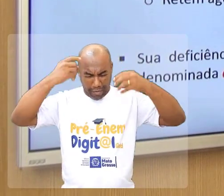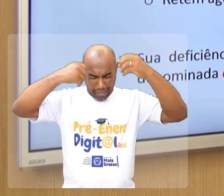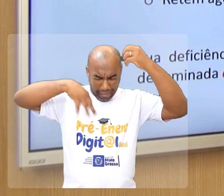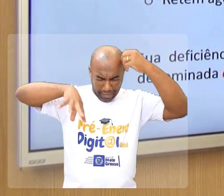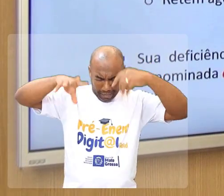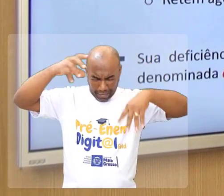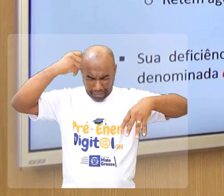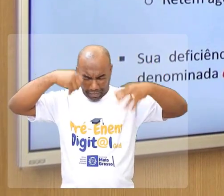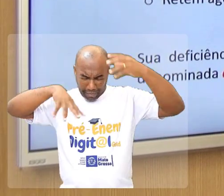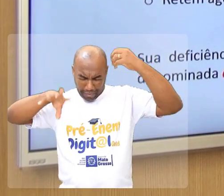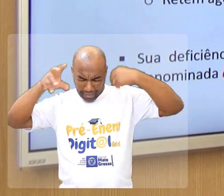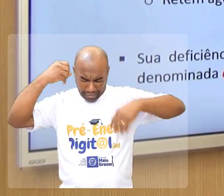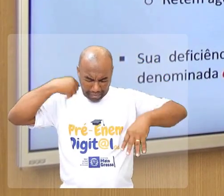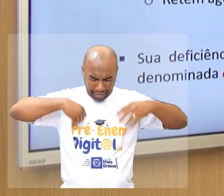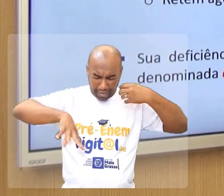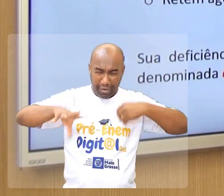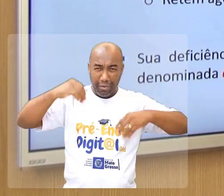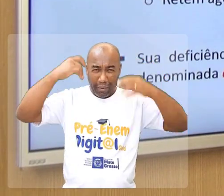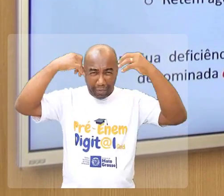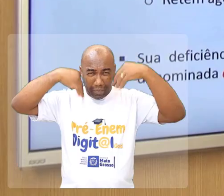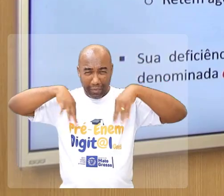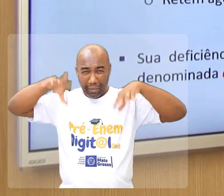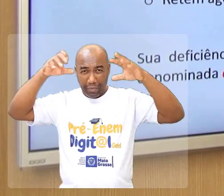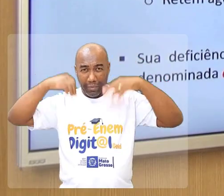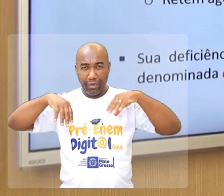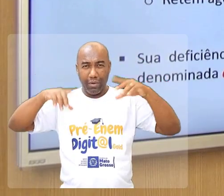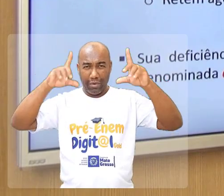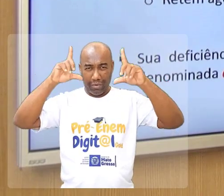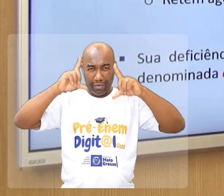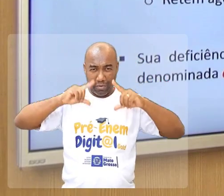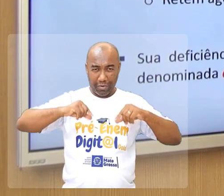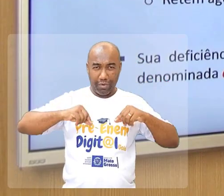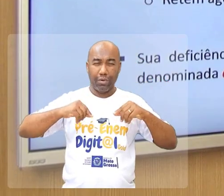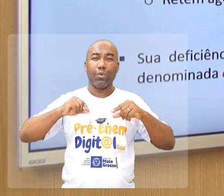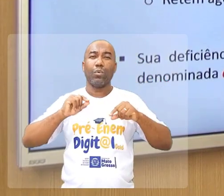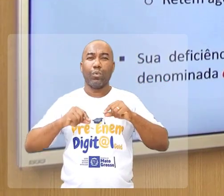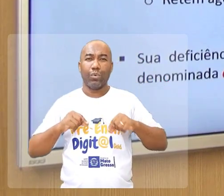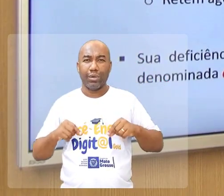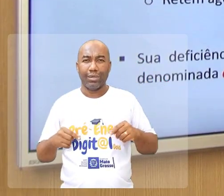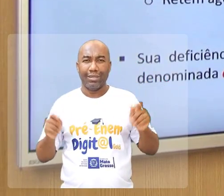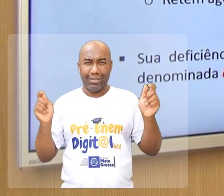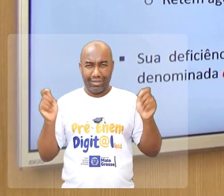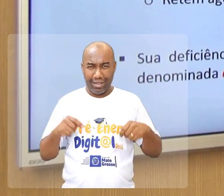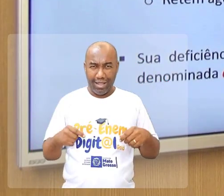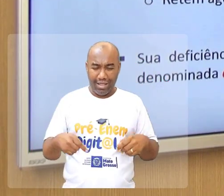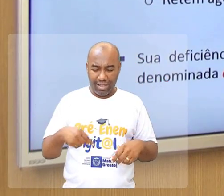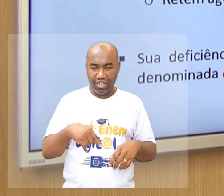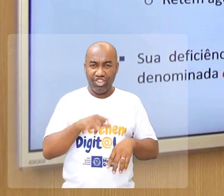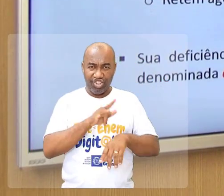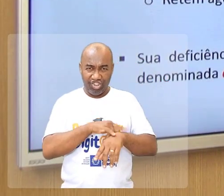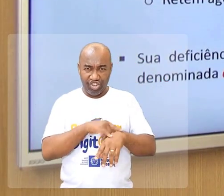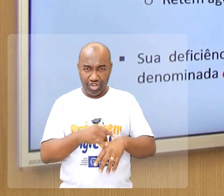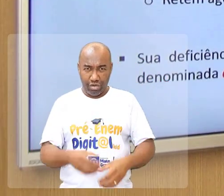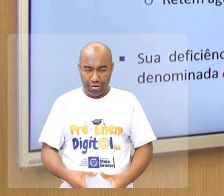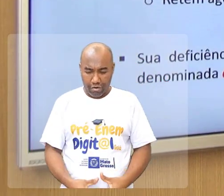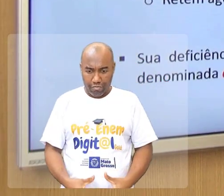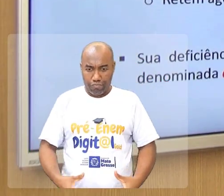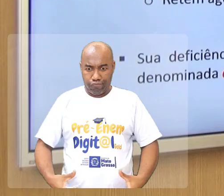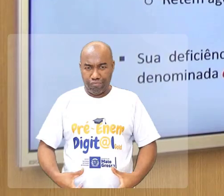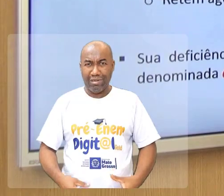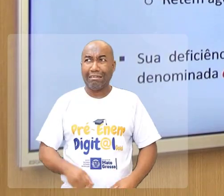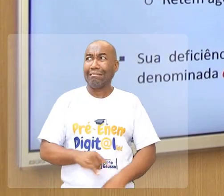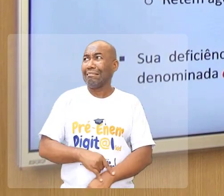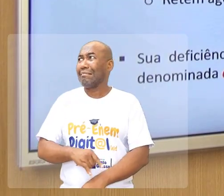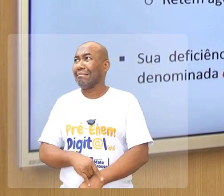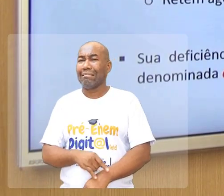beber. Pergunto, você acha que o seu corpo é bobo de produzir um grande volume de urina? Não.